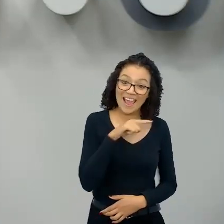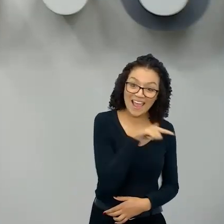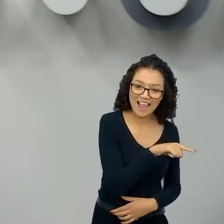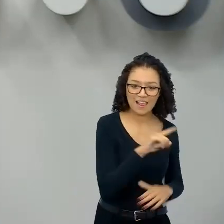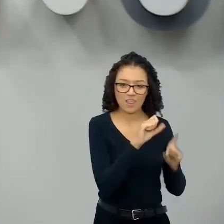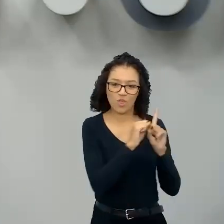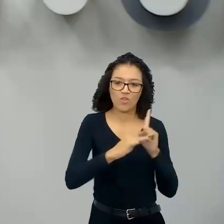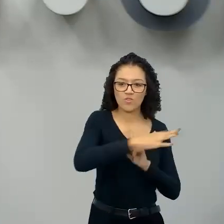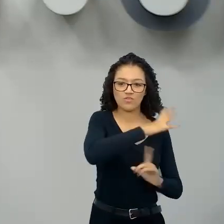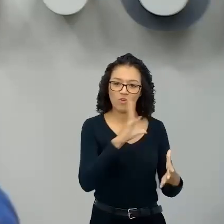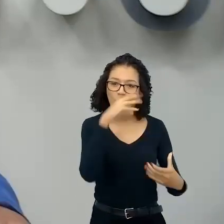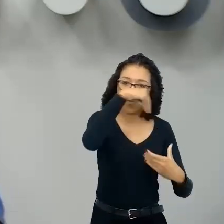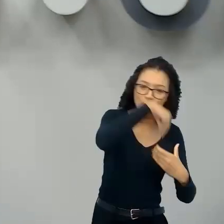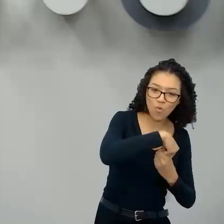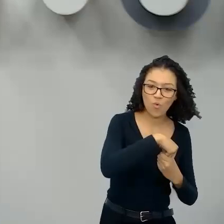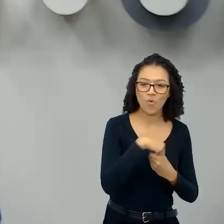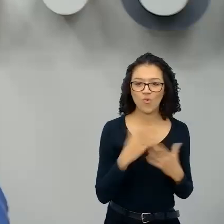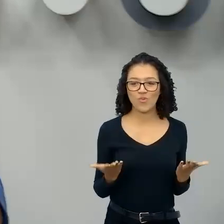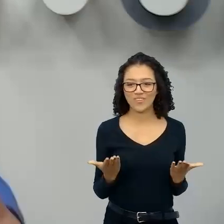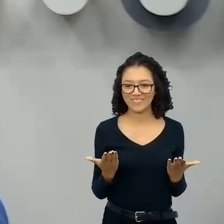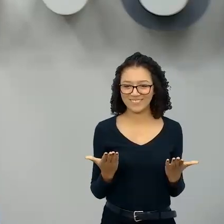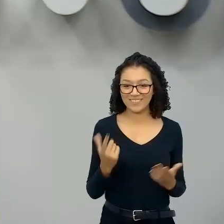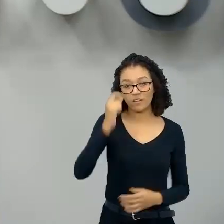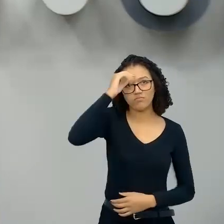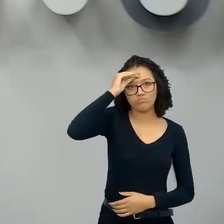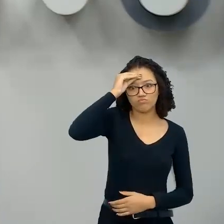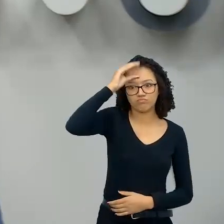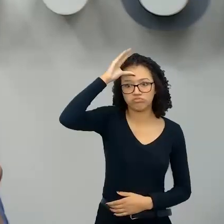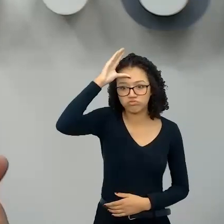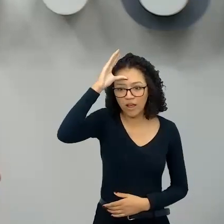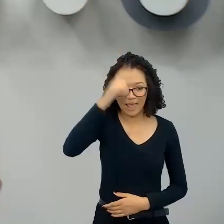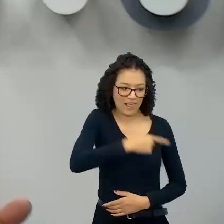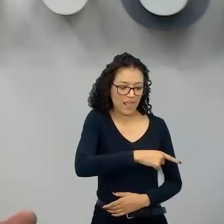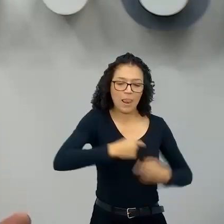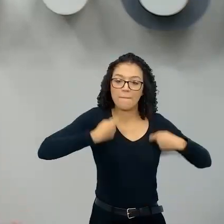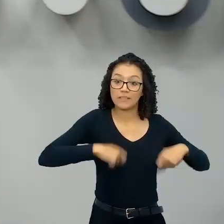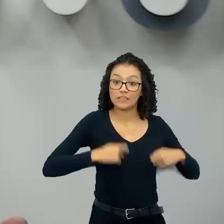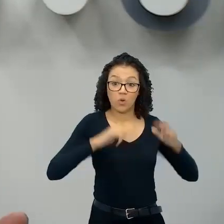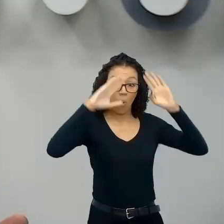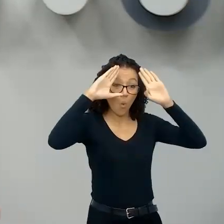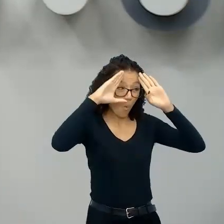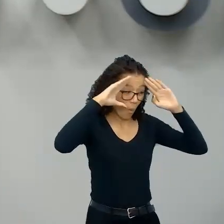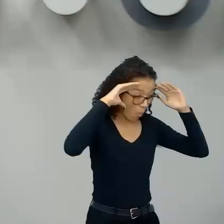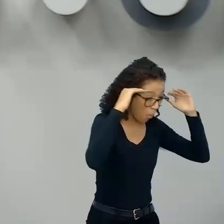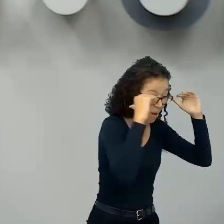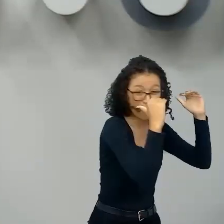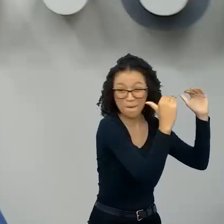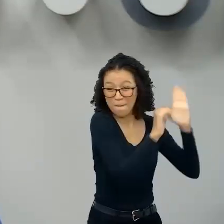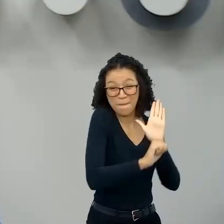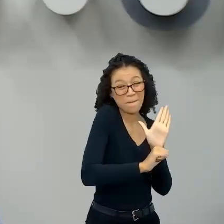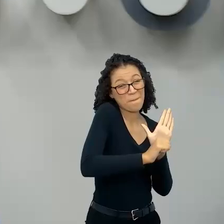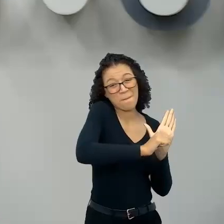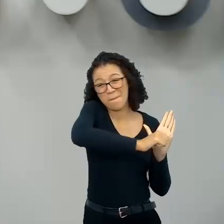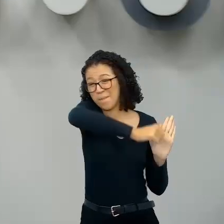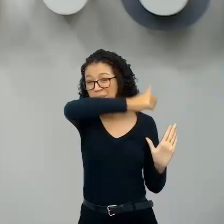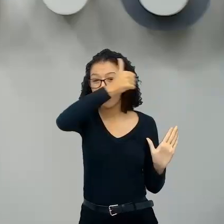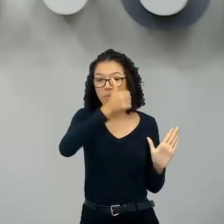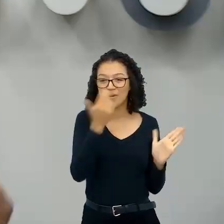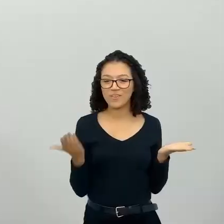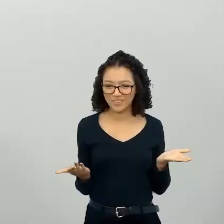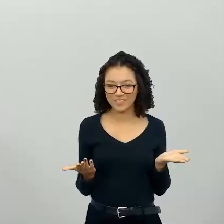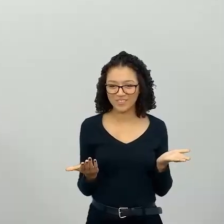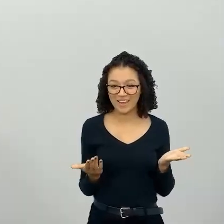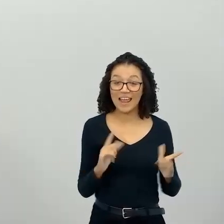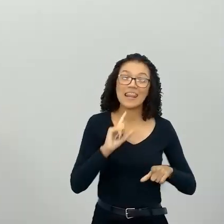sociedade, sendo realmente alguém que precisa ter ali o respeito em primeiro plano para a sua construção como cidadão. E